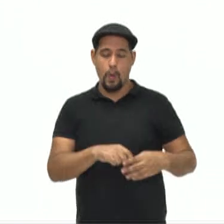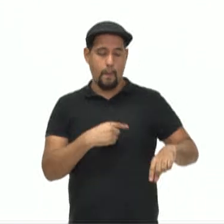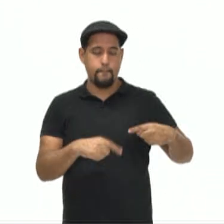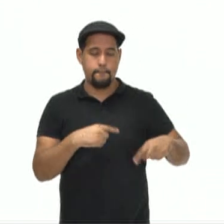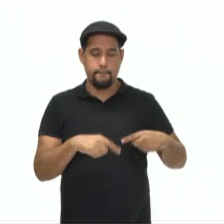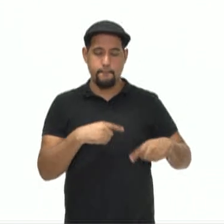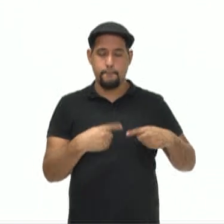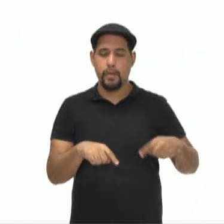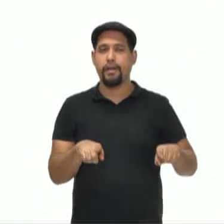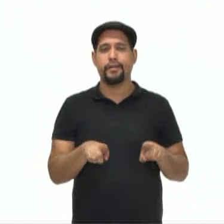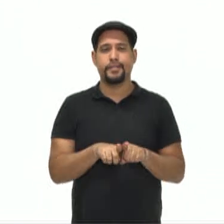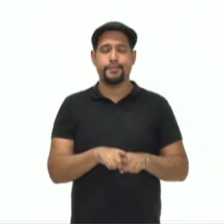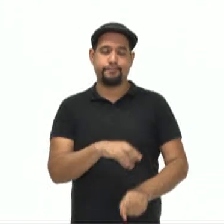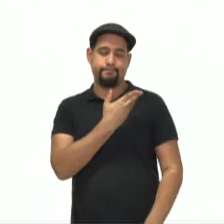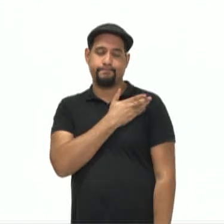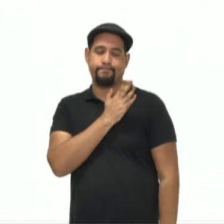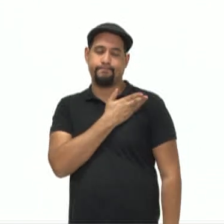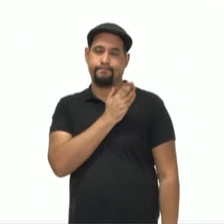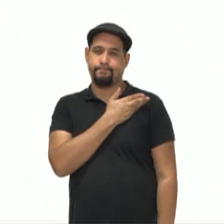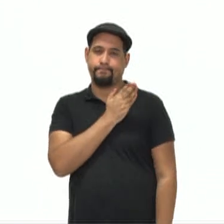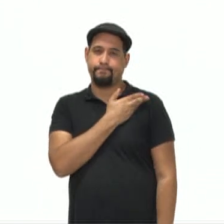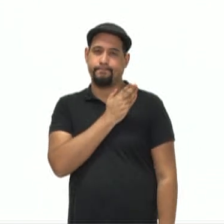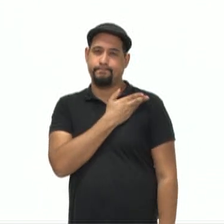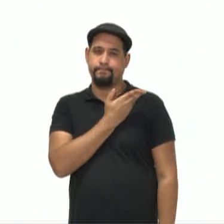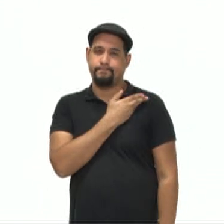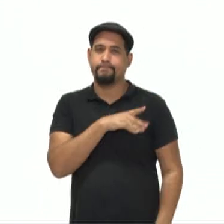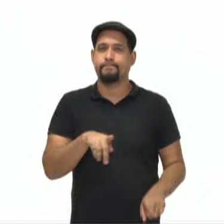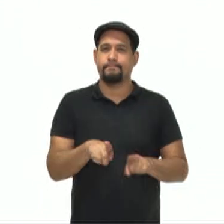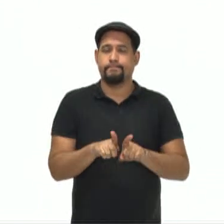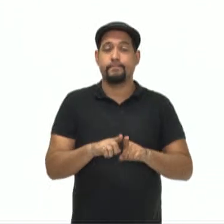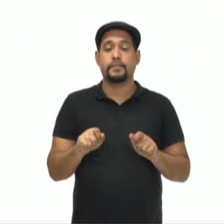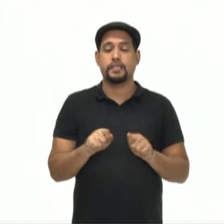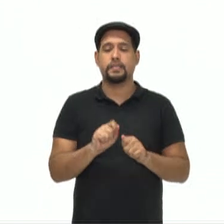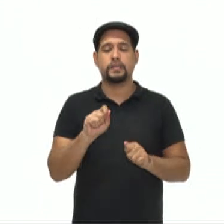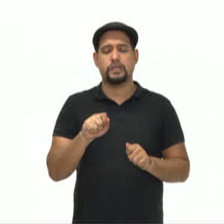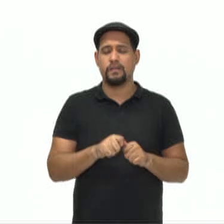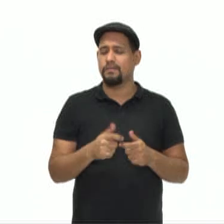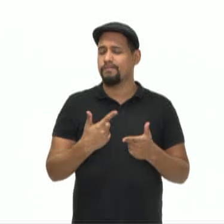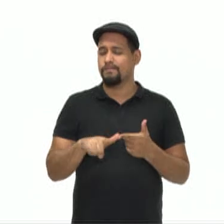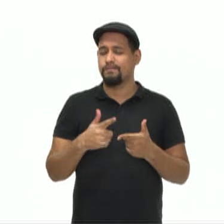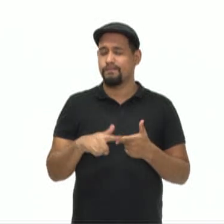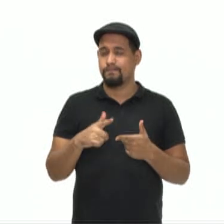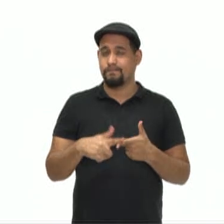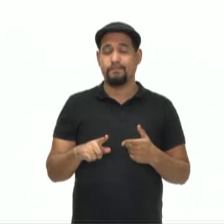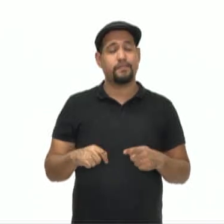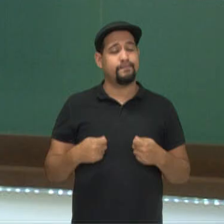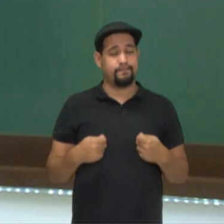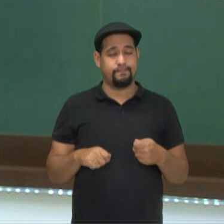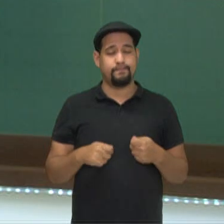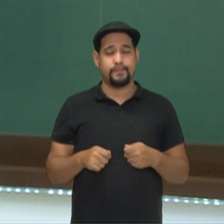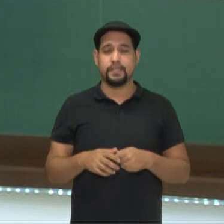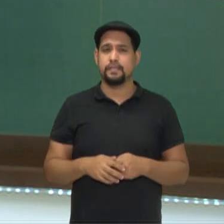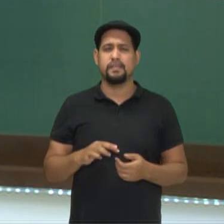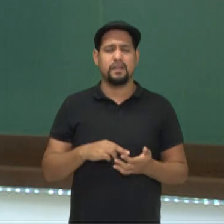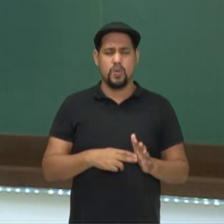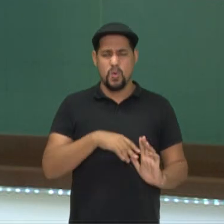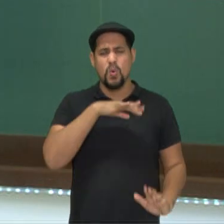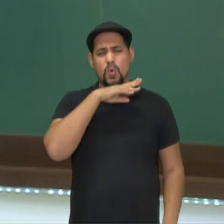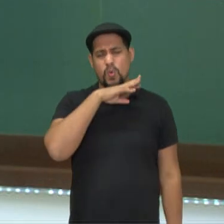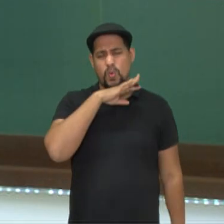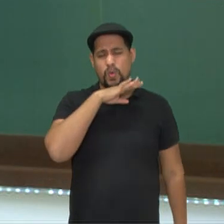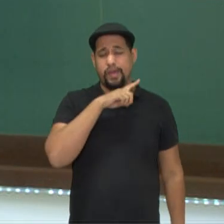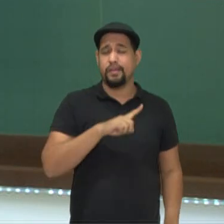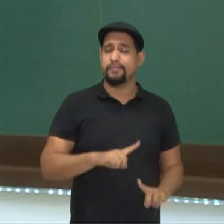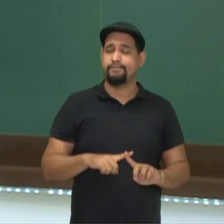política racista e xenofóbica. Os crimes foram atos atrozes, mas necessários. Ele falou, foi ruim, mas